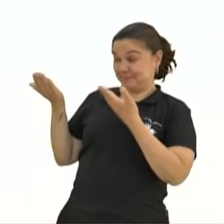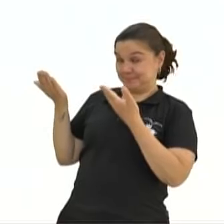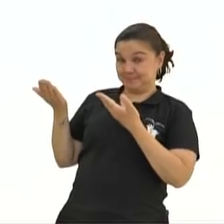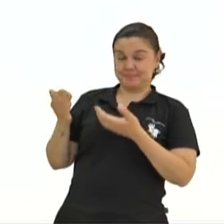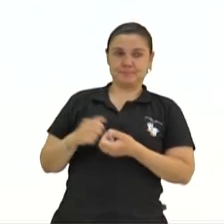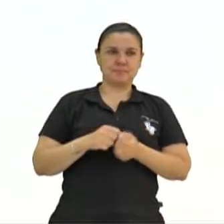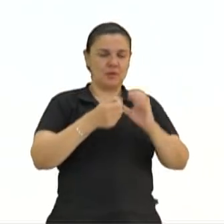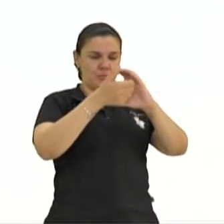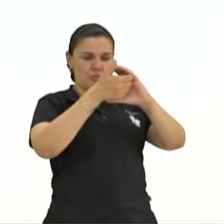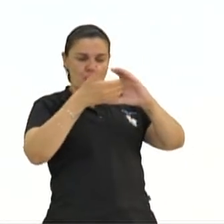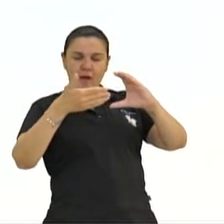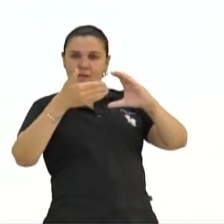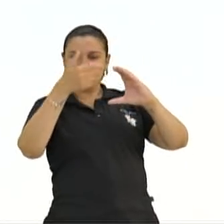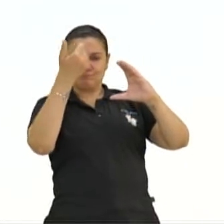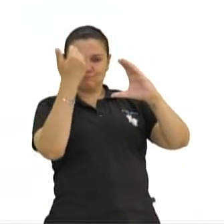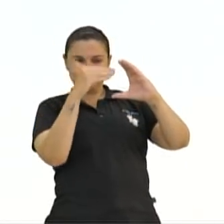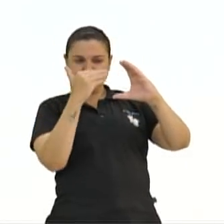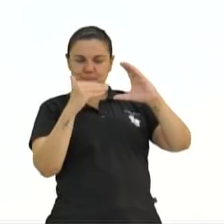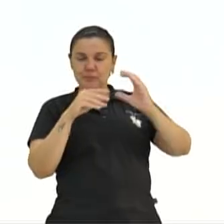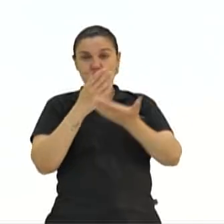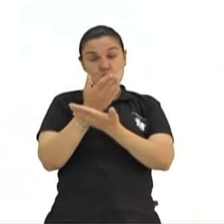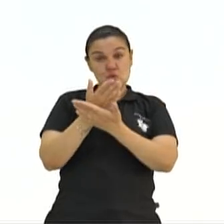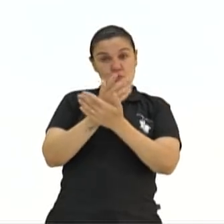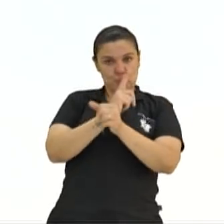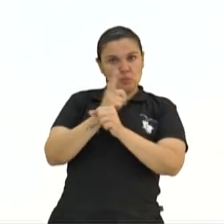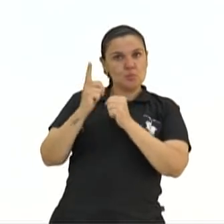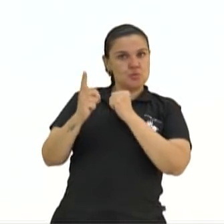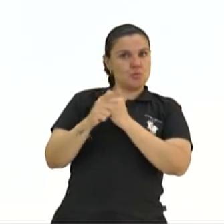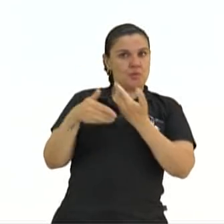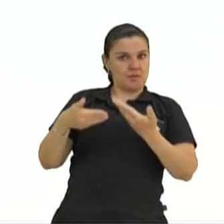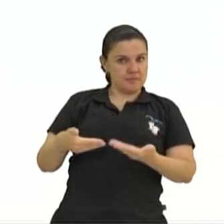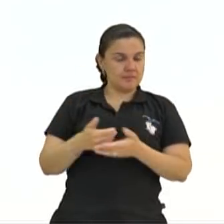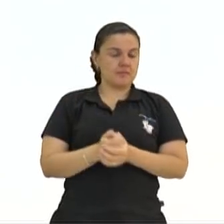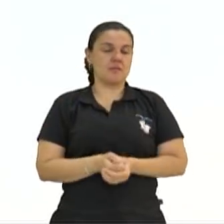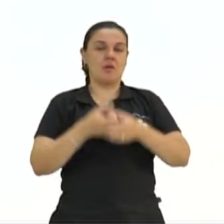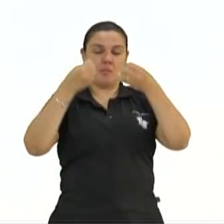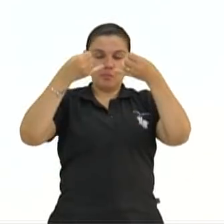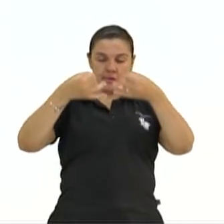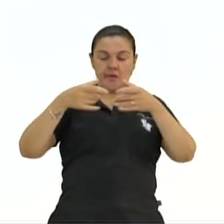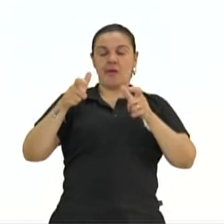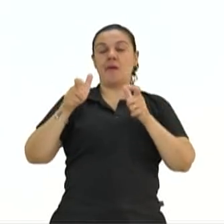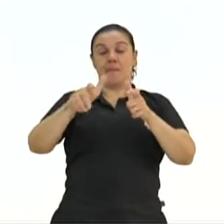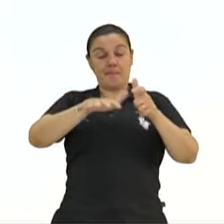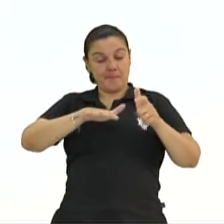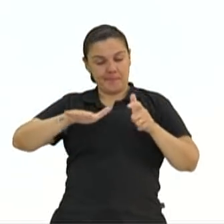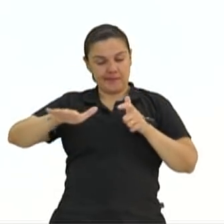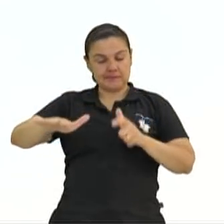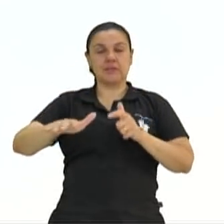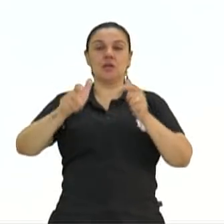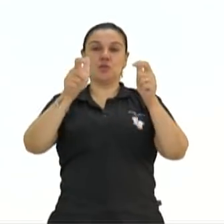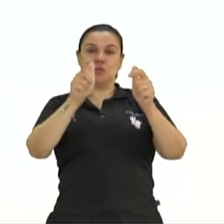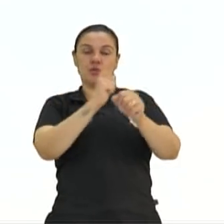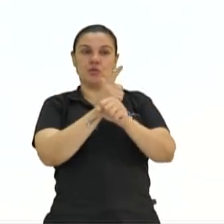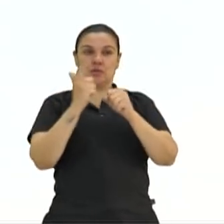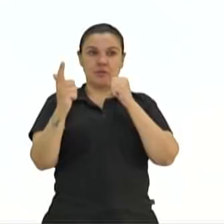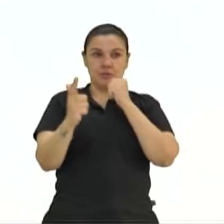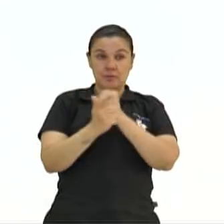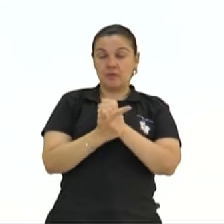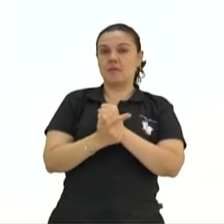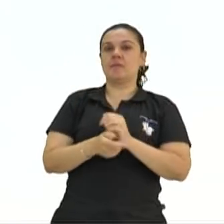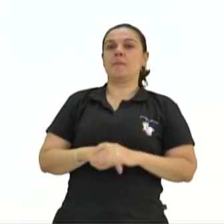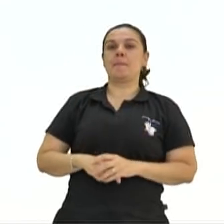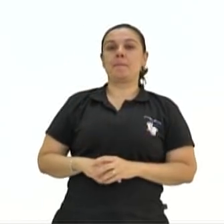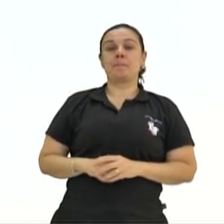vamos caracterizar o estudo da geografia como ciência, vamos definir paisagem, espaço geográfico, território e